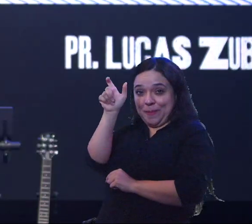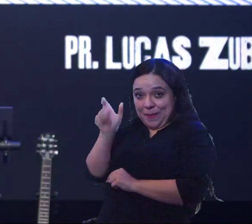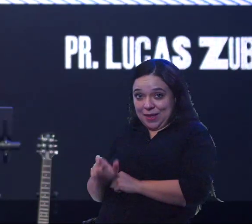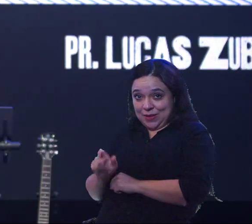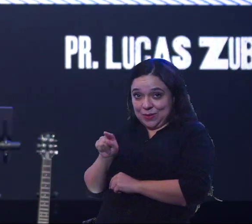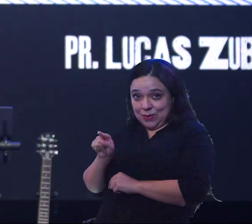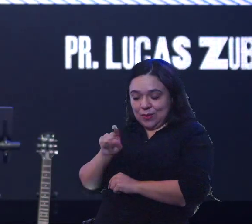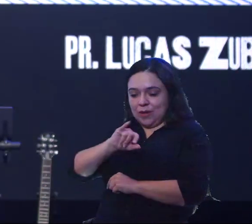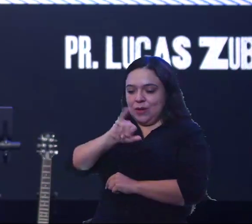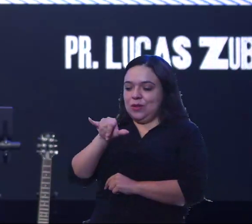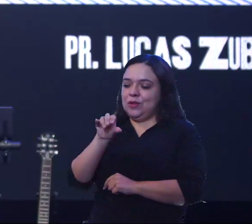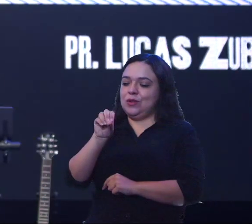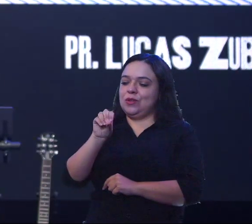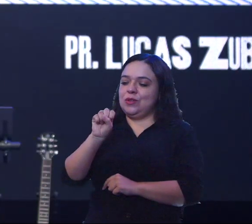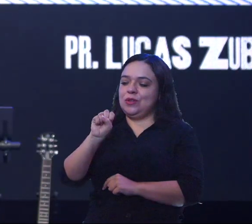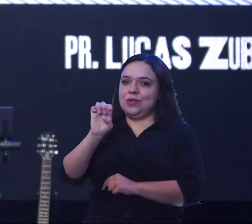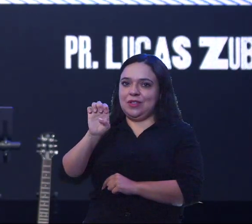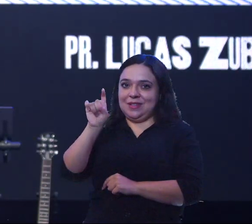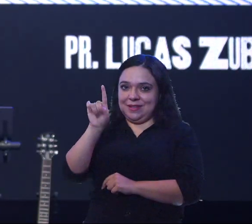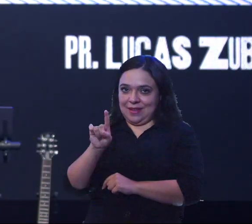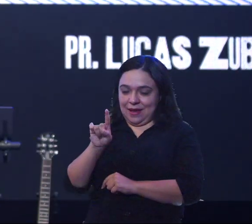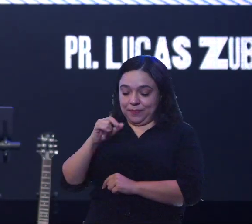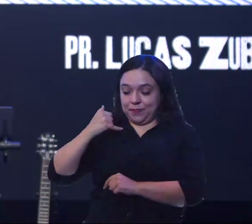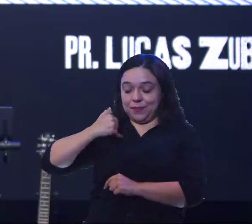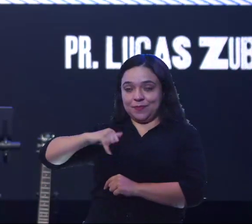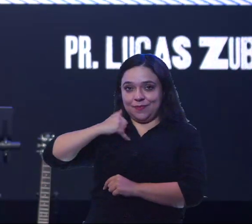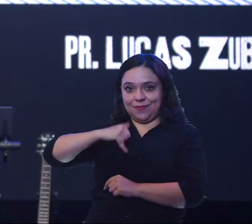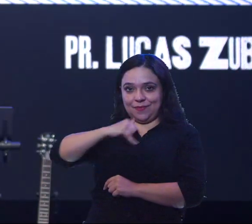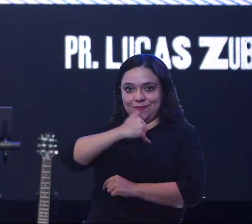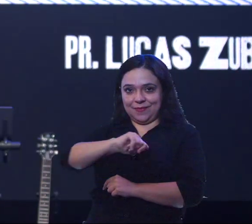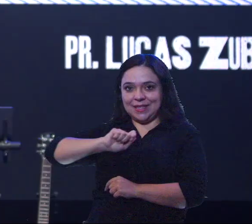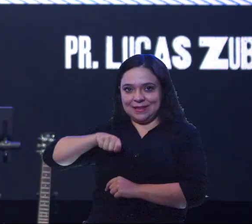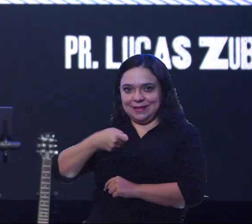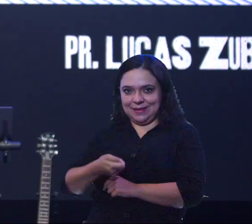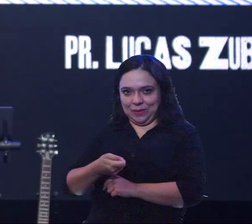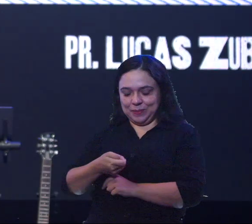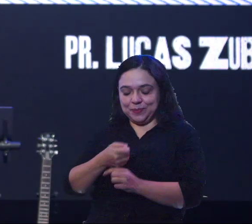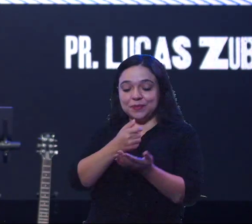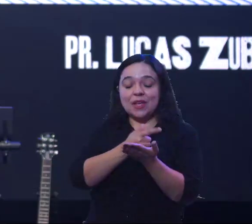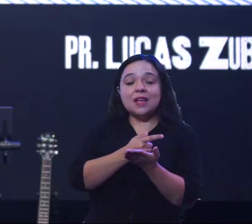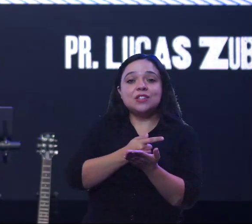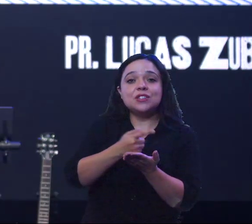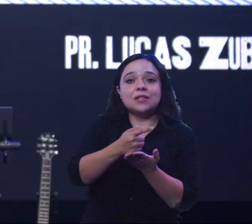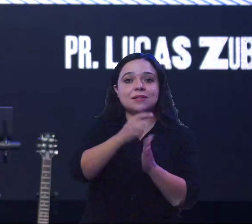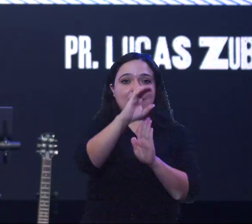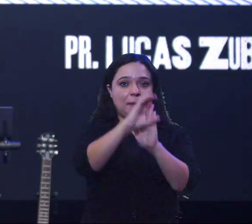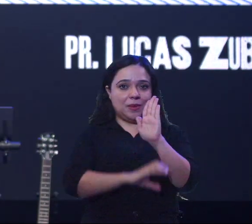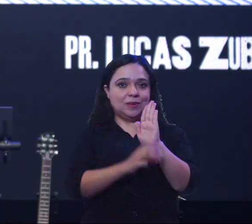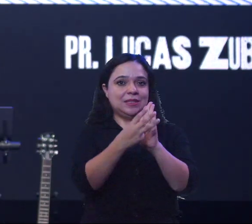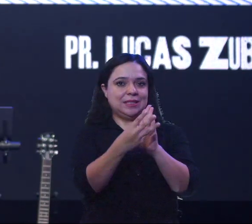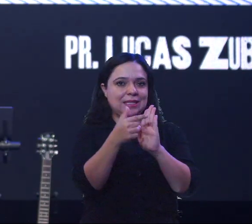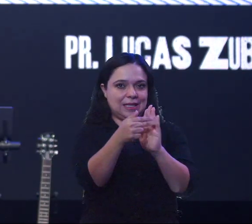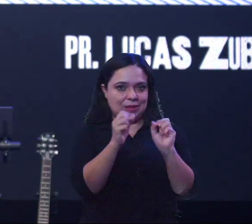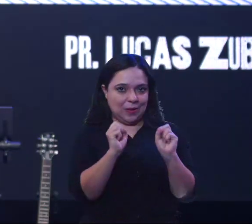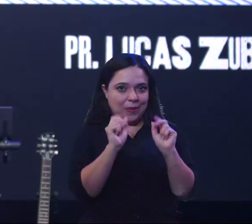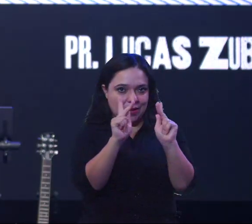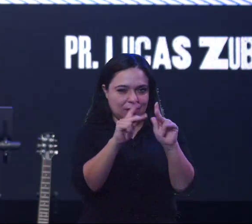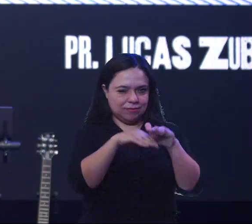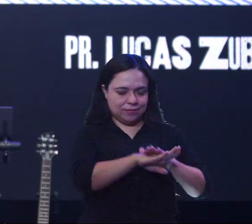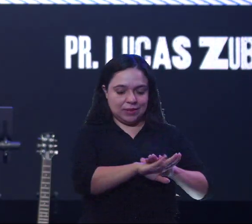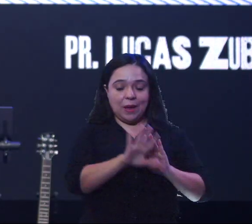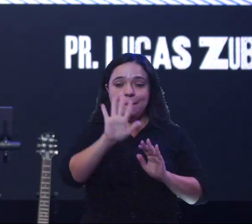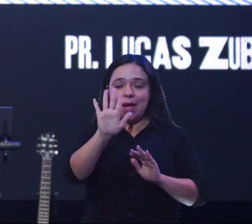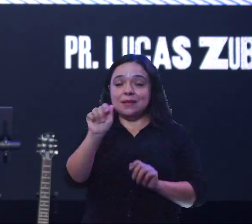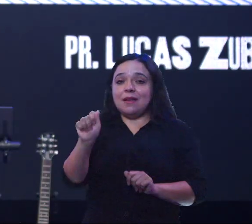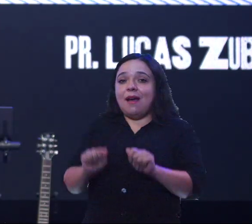aí, pode abrir ela já em Gênesis capítulo 37, mas eu quero ler um outro texto antes com você, aqui também.